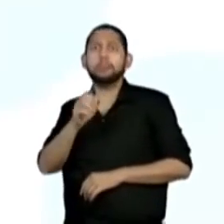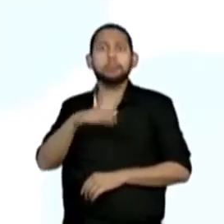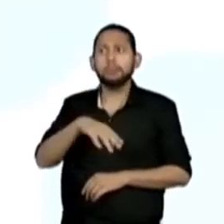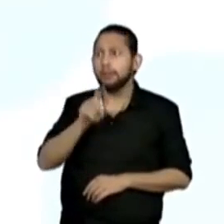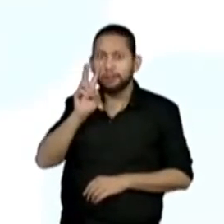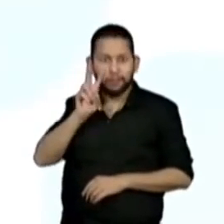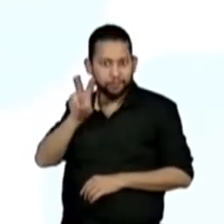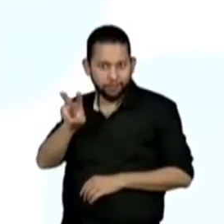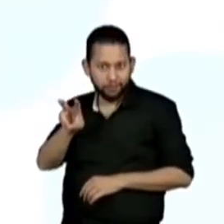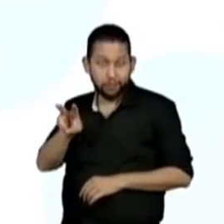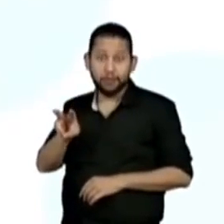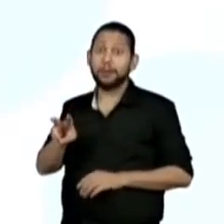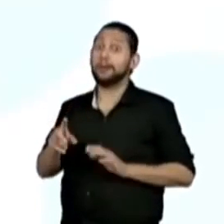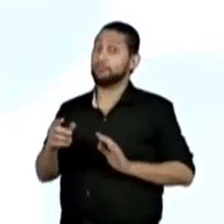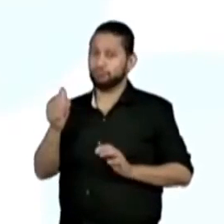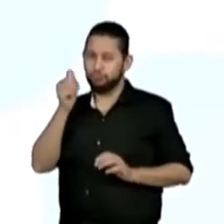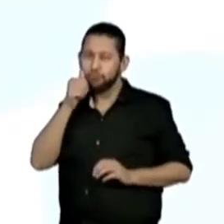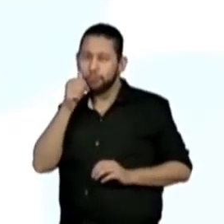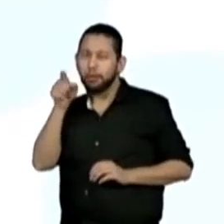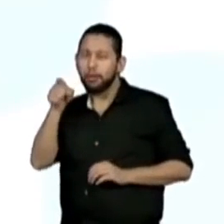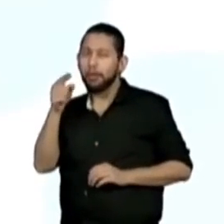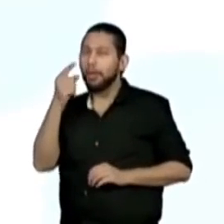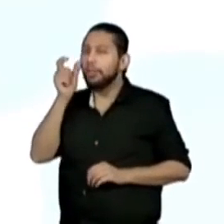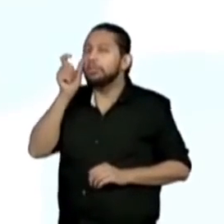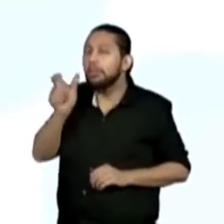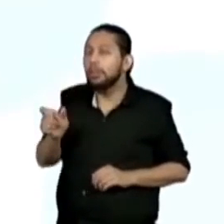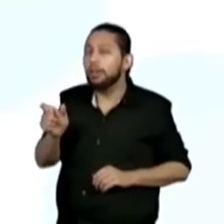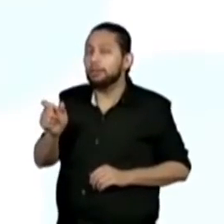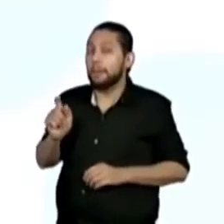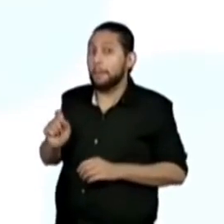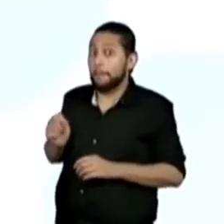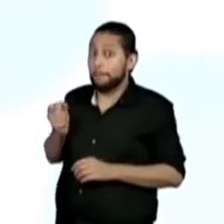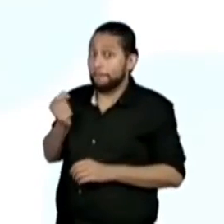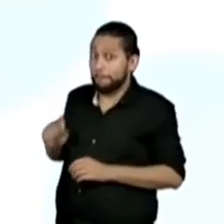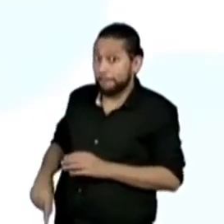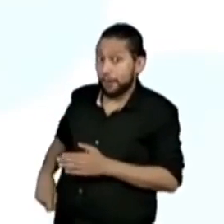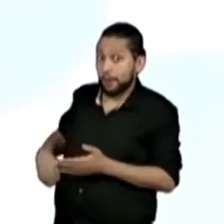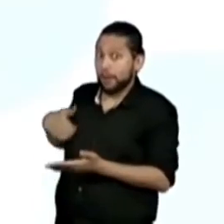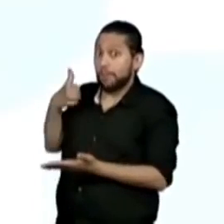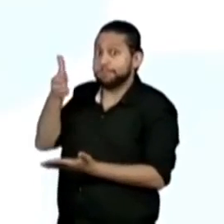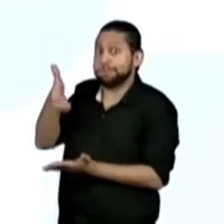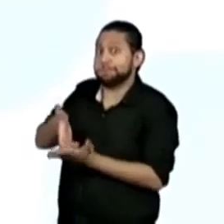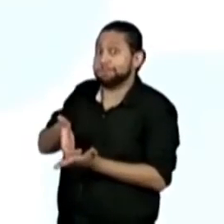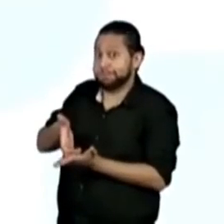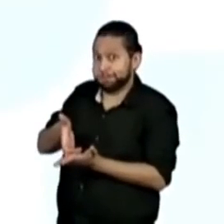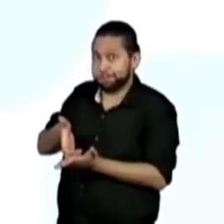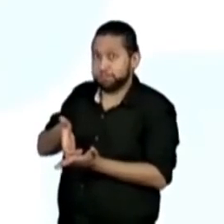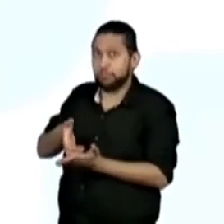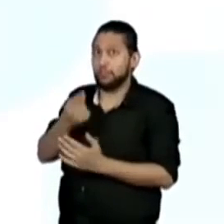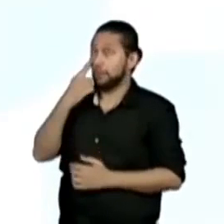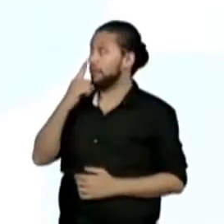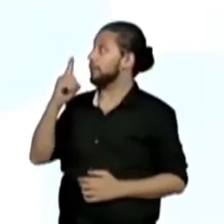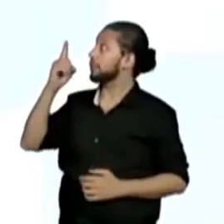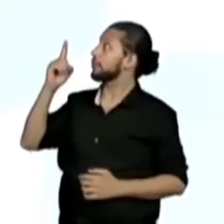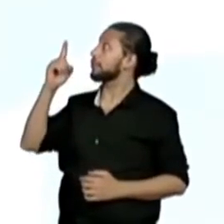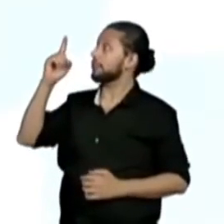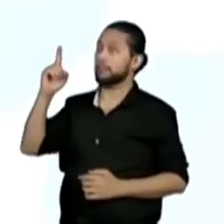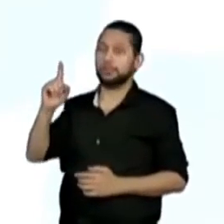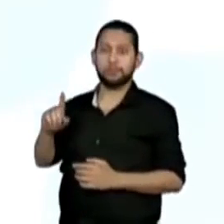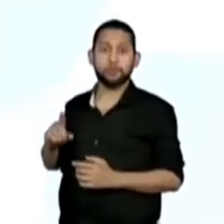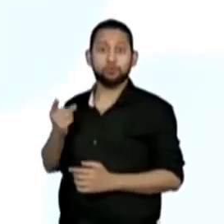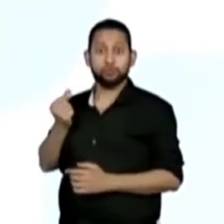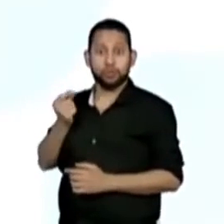a calcular o valor de cada produto para pagamento à vista Vou destacar aqui